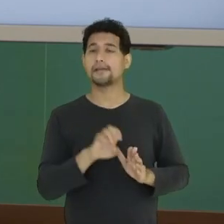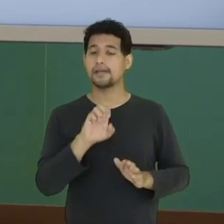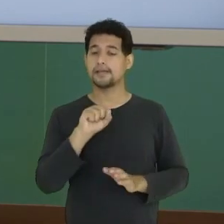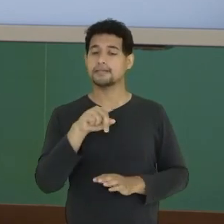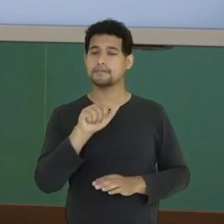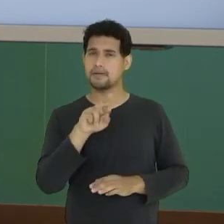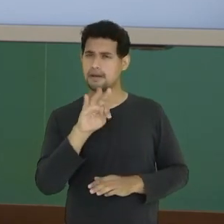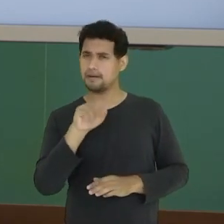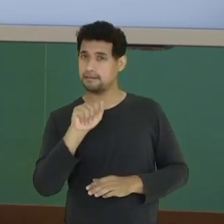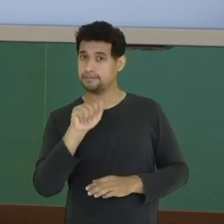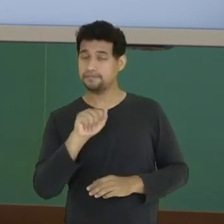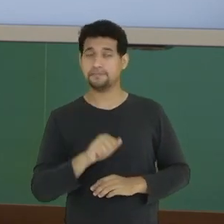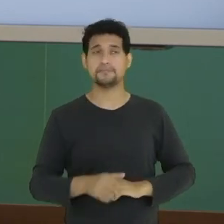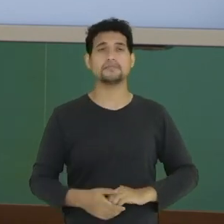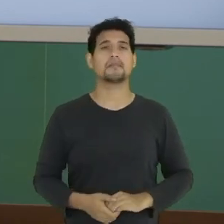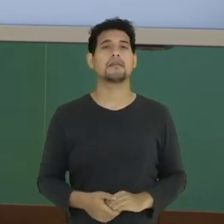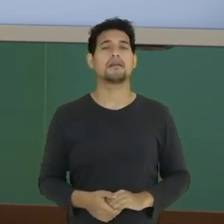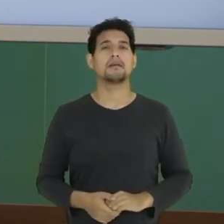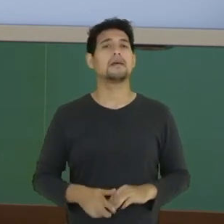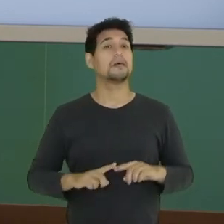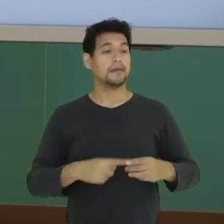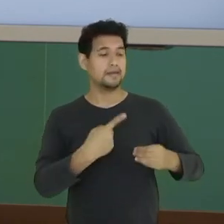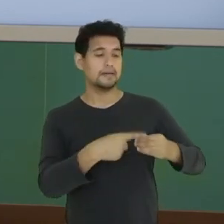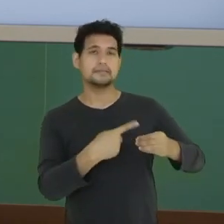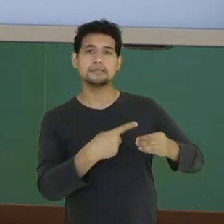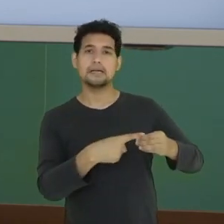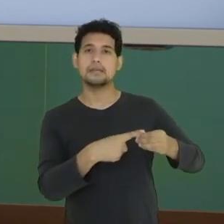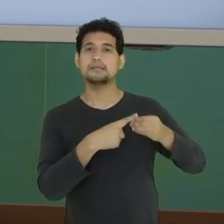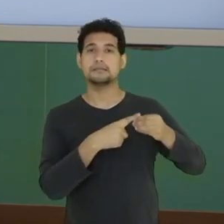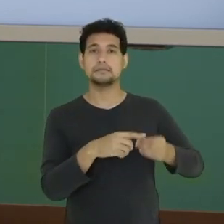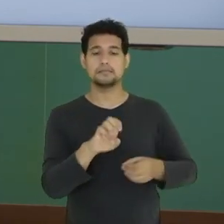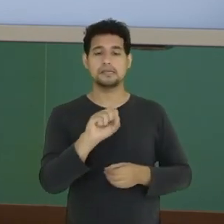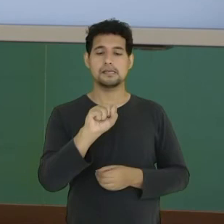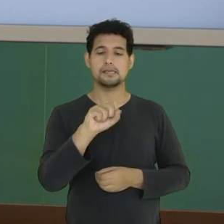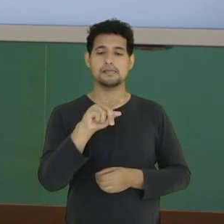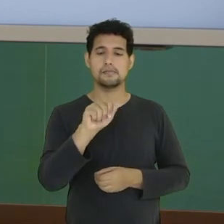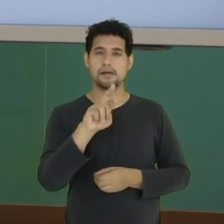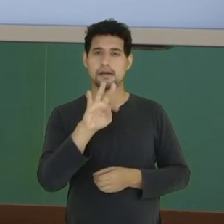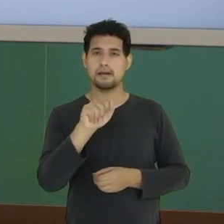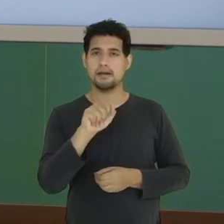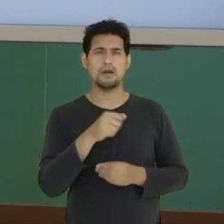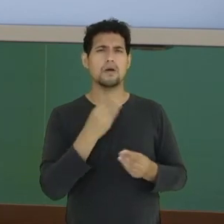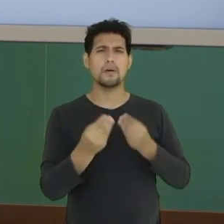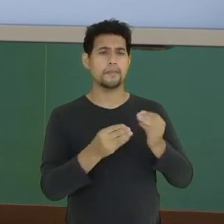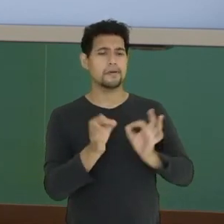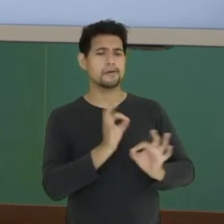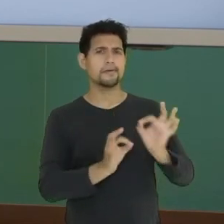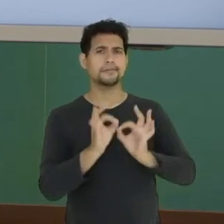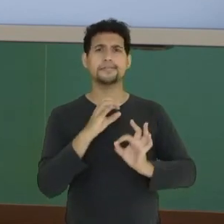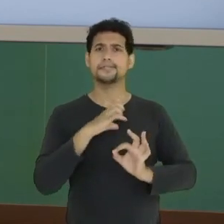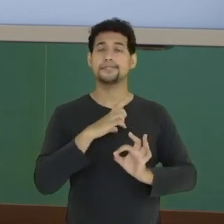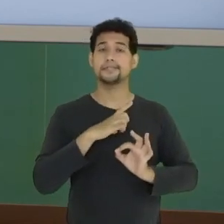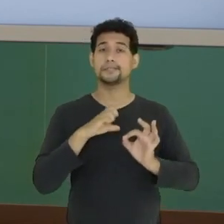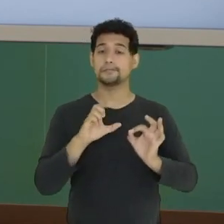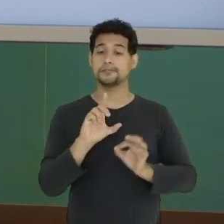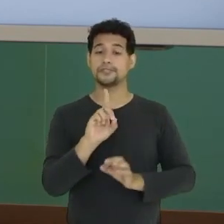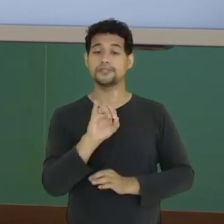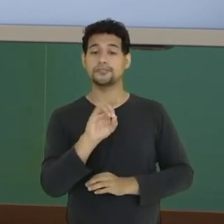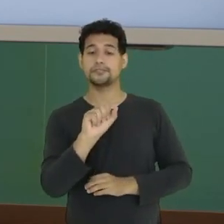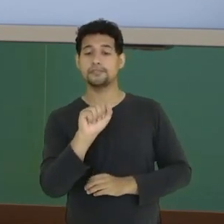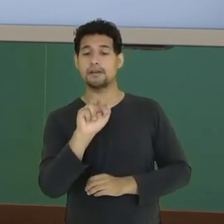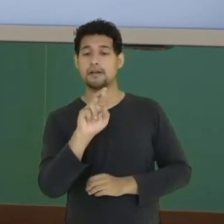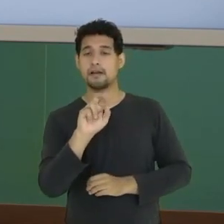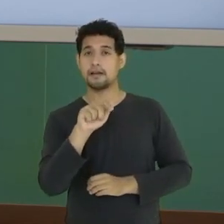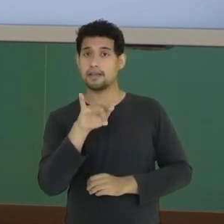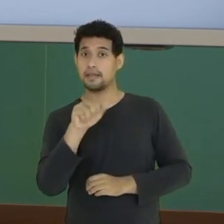espartanos. A cidade-estado de Esparta, ela se organizava através de uma diarquia ou também de